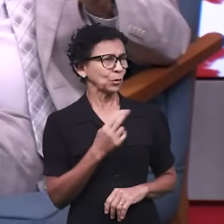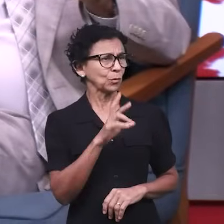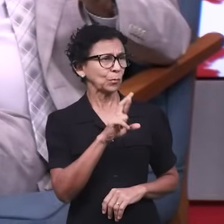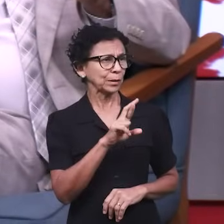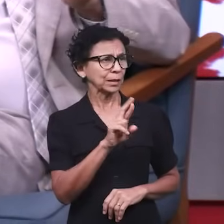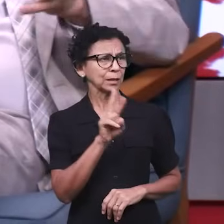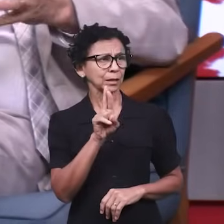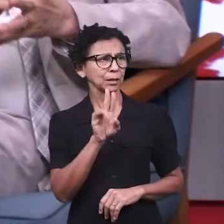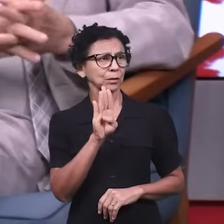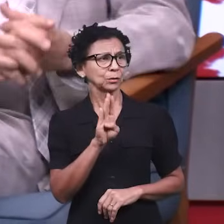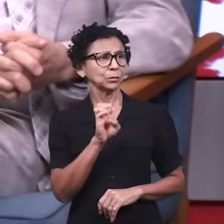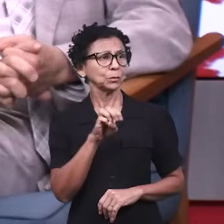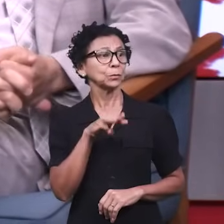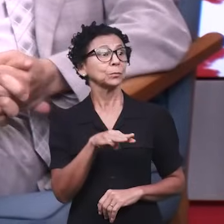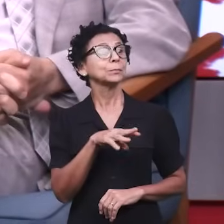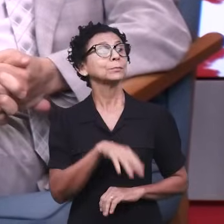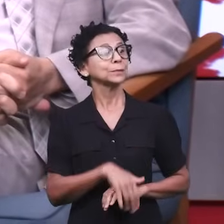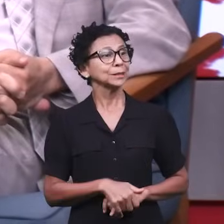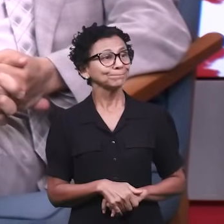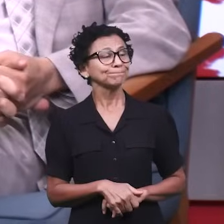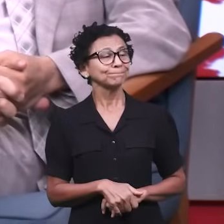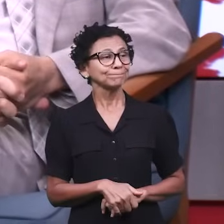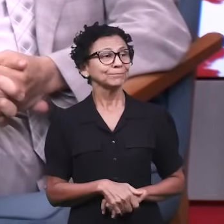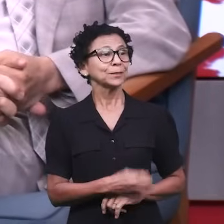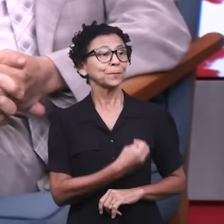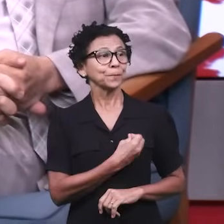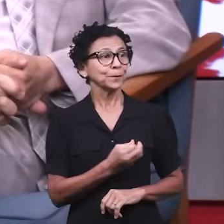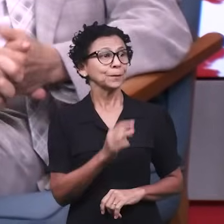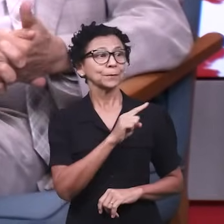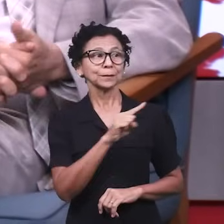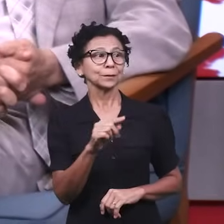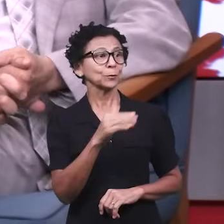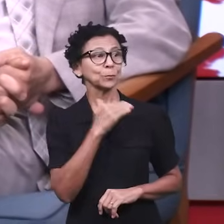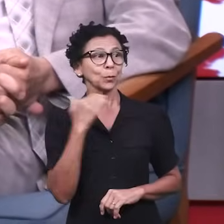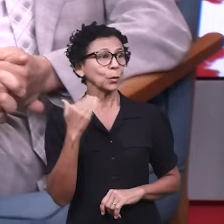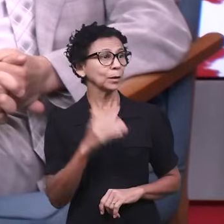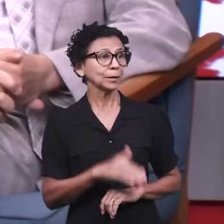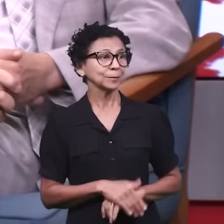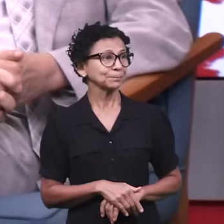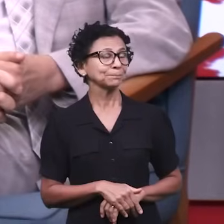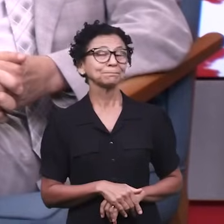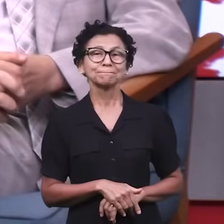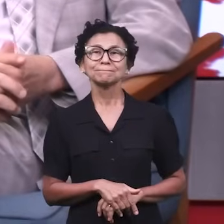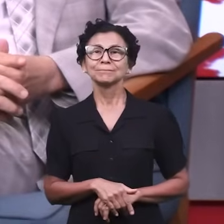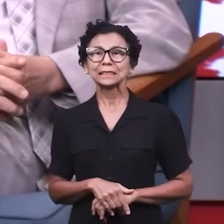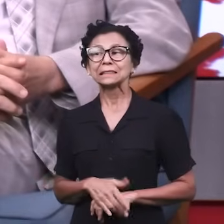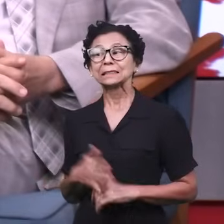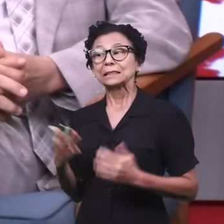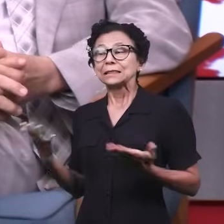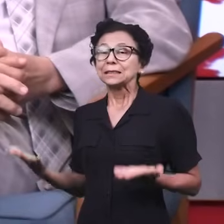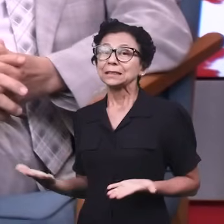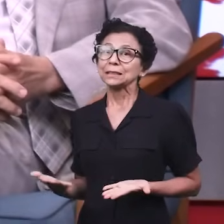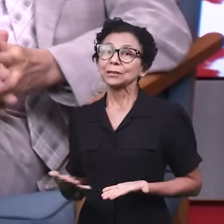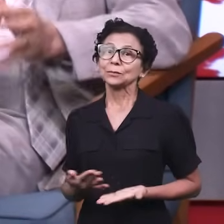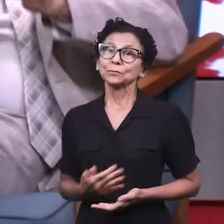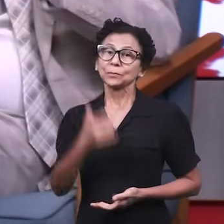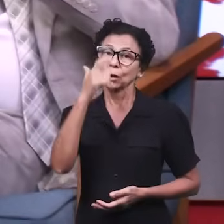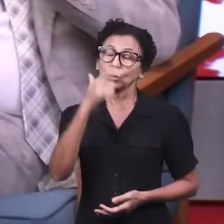ficamos impressionados com aquela situação. E aquele homem teve uma experiência de conversão naquele culto.